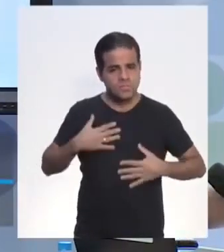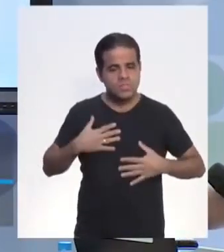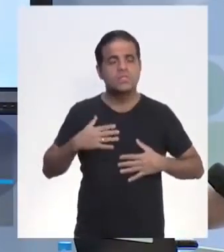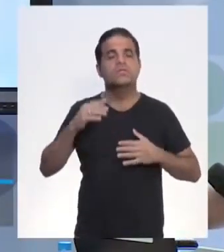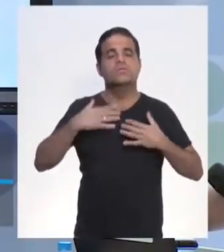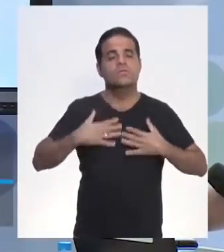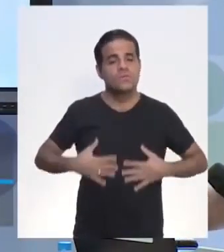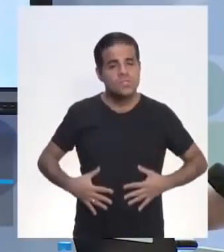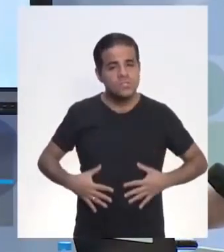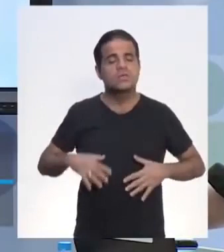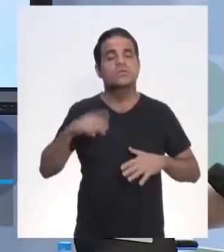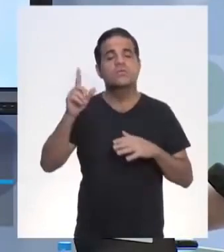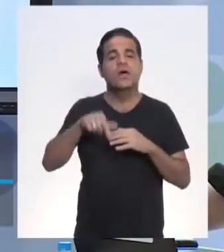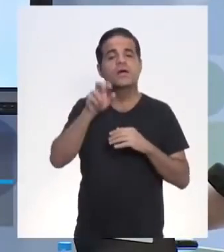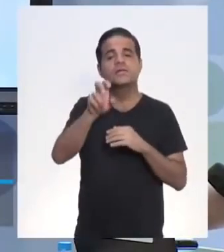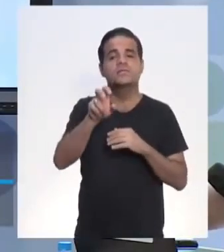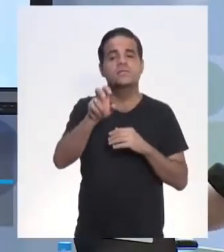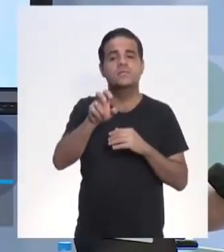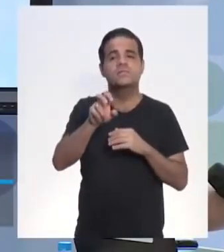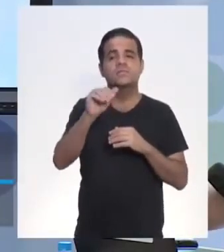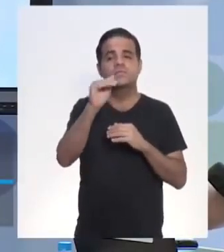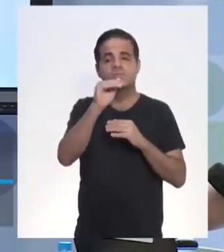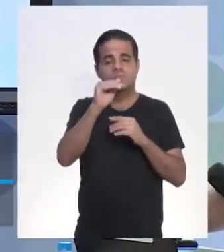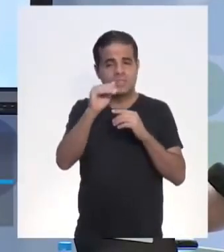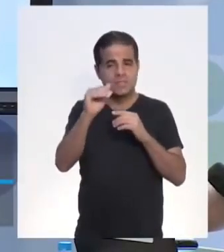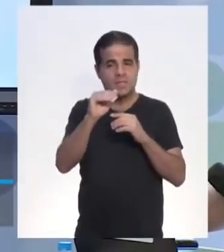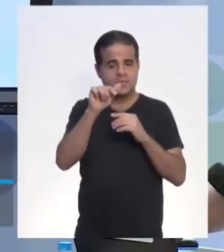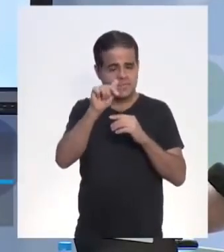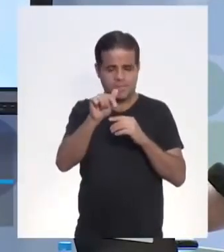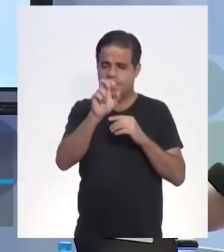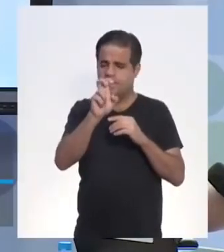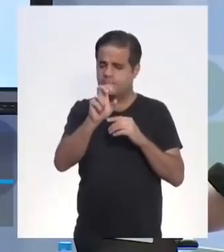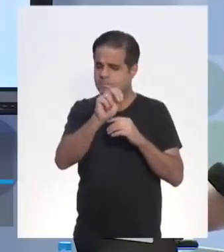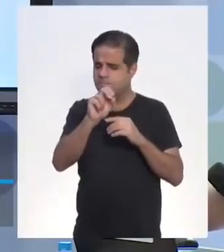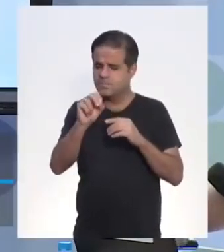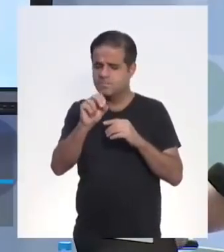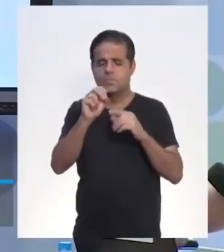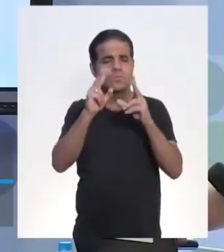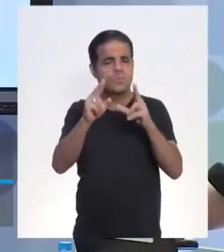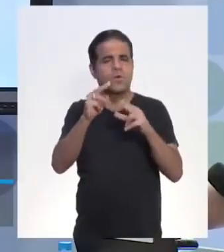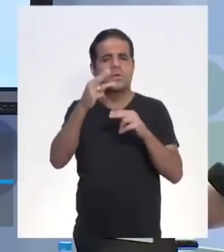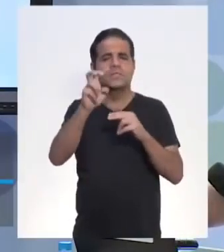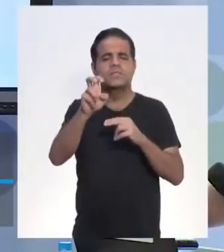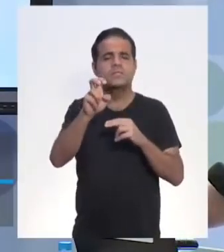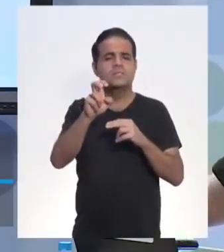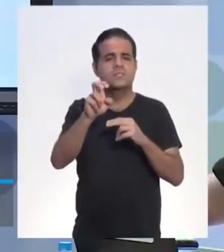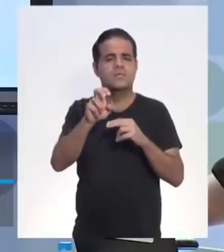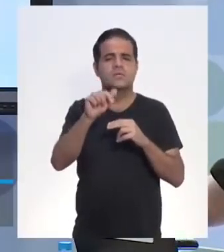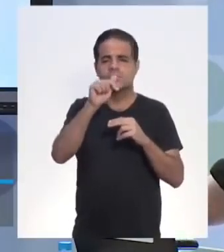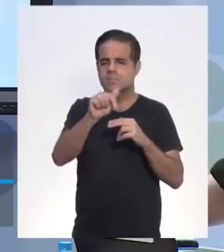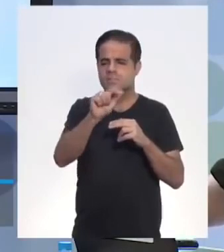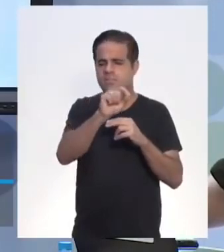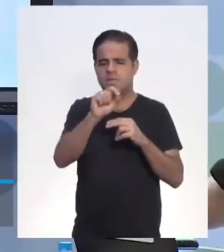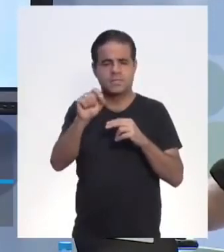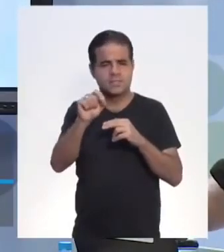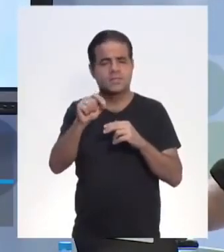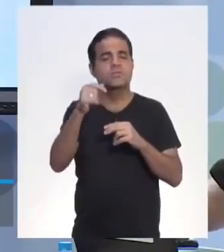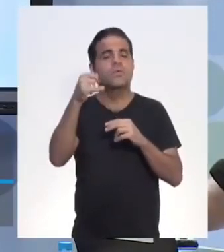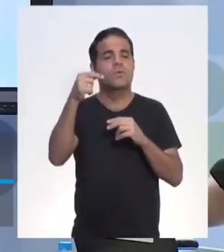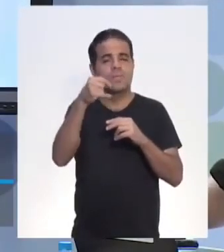seria cinco centésimos vezes 700 igual a 35700